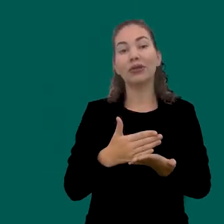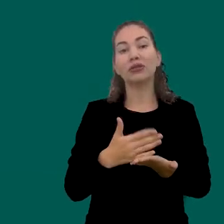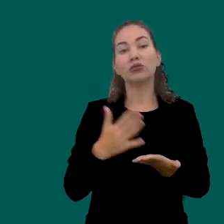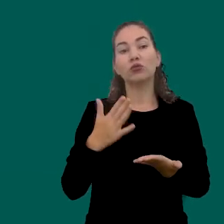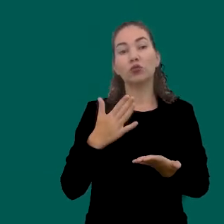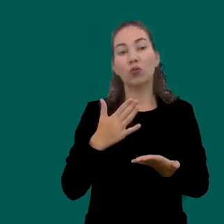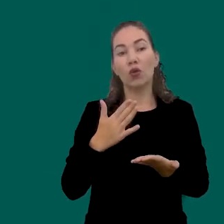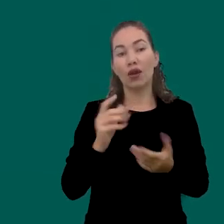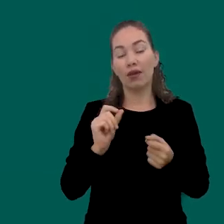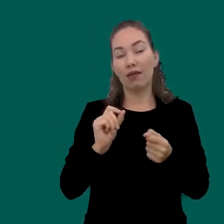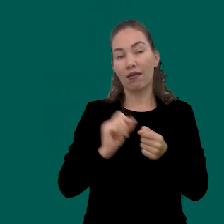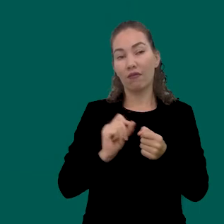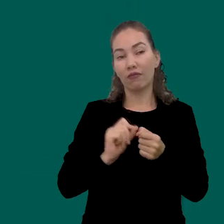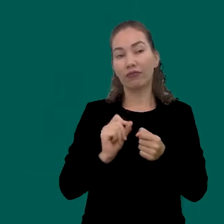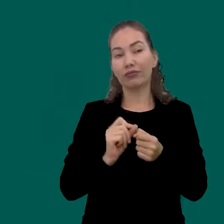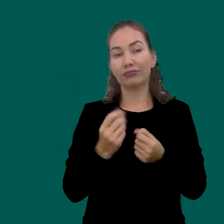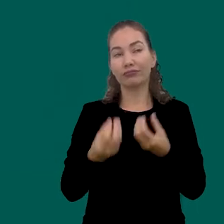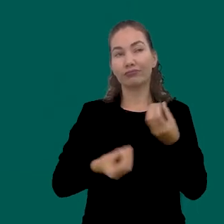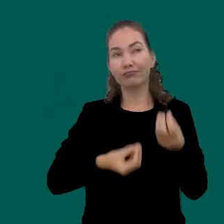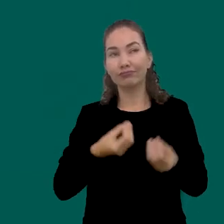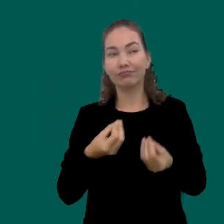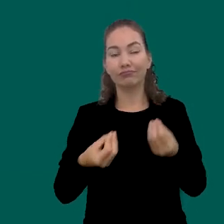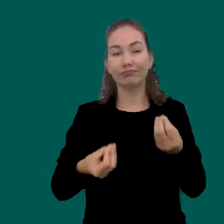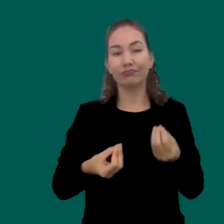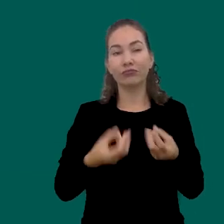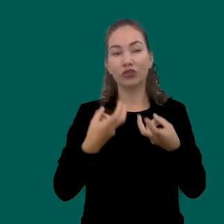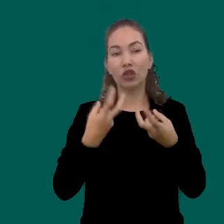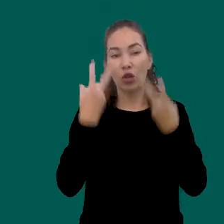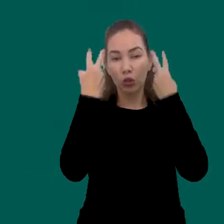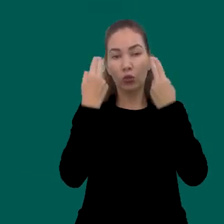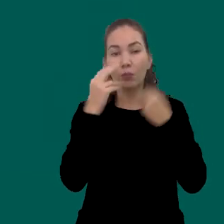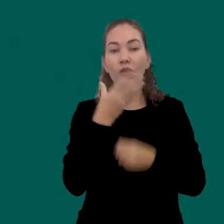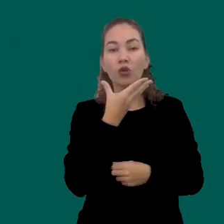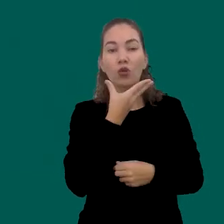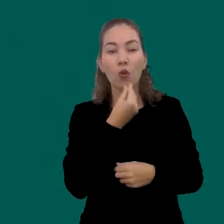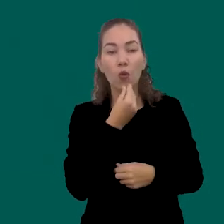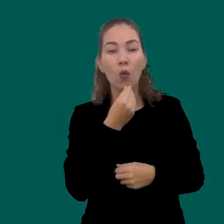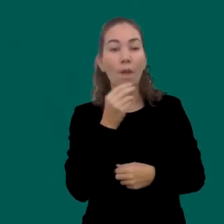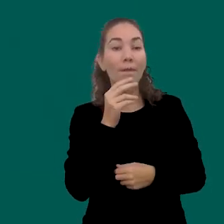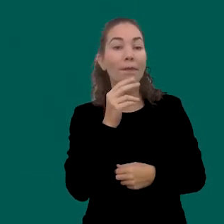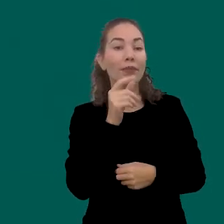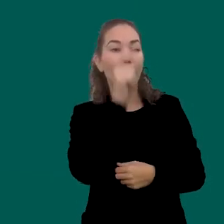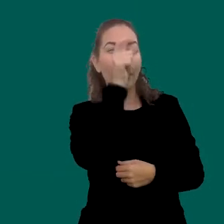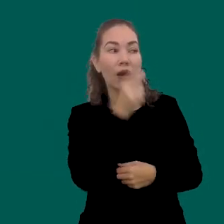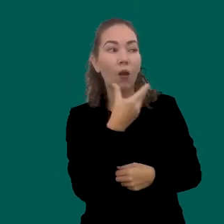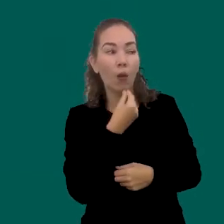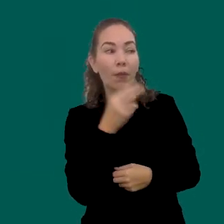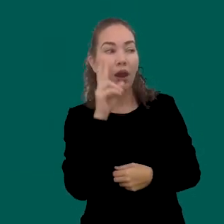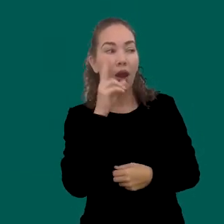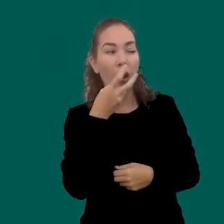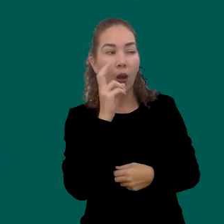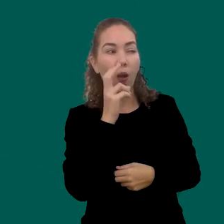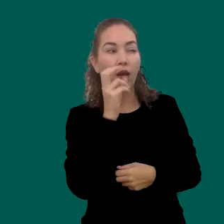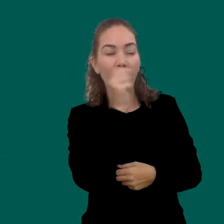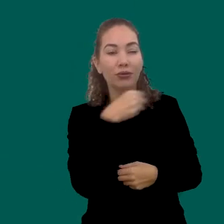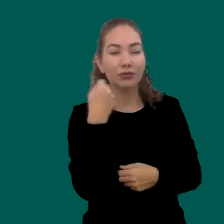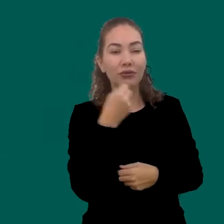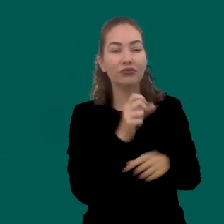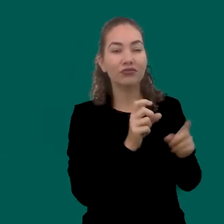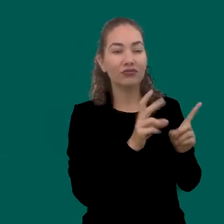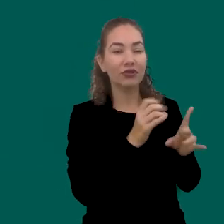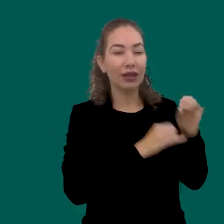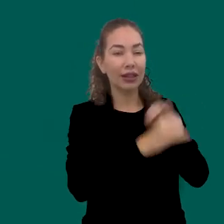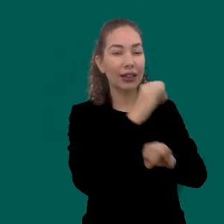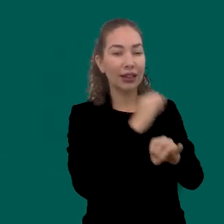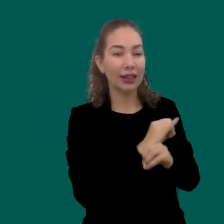isso, eu botei. Normalmente o homem vê muita questão do preço da cerveja. Se a cerveja no e-commerce ela